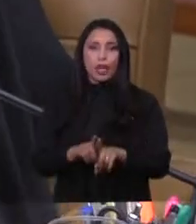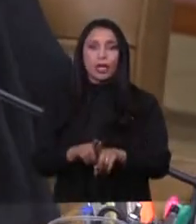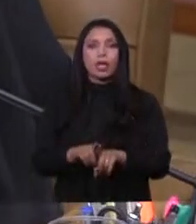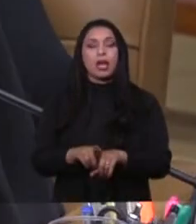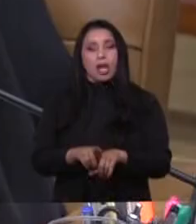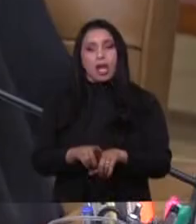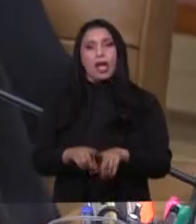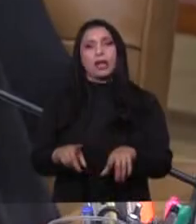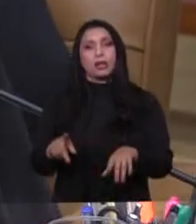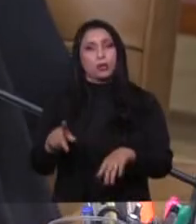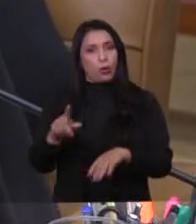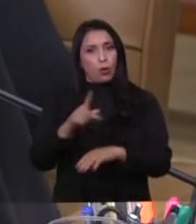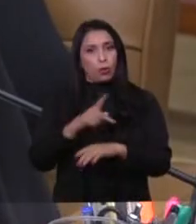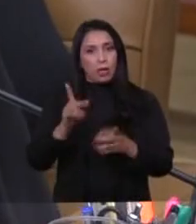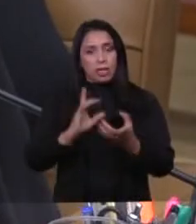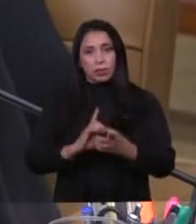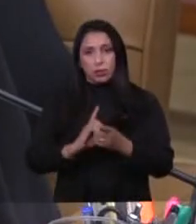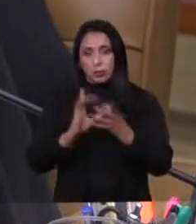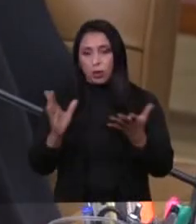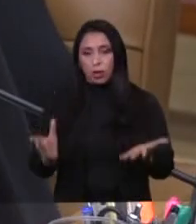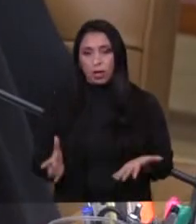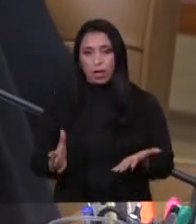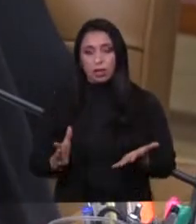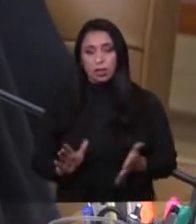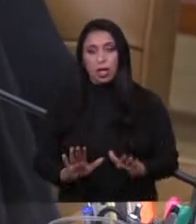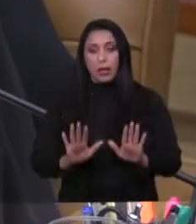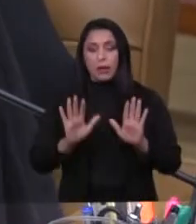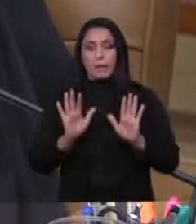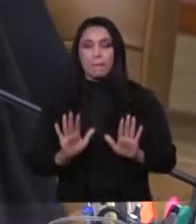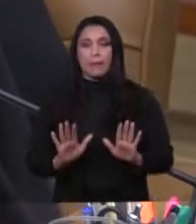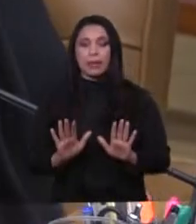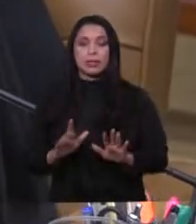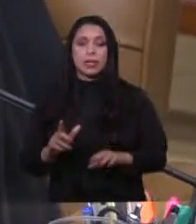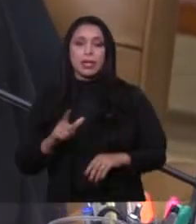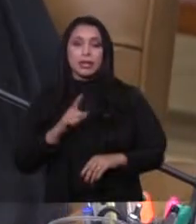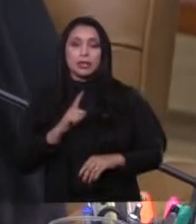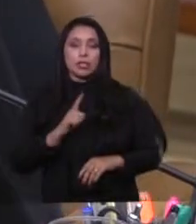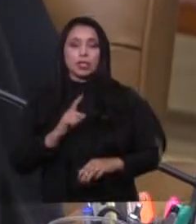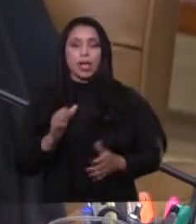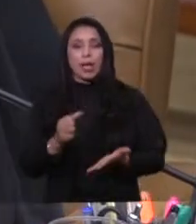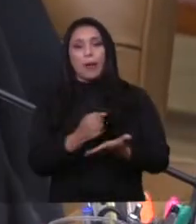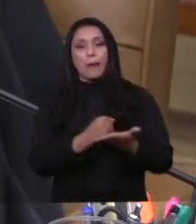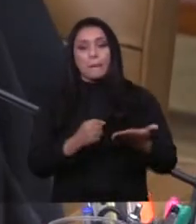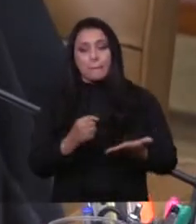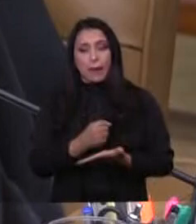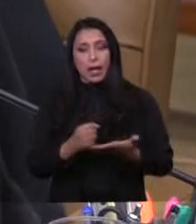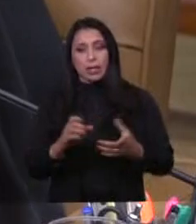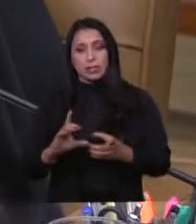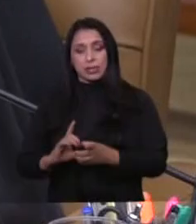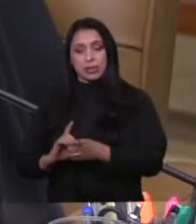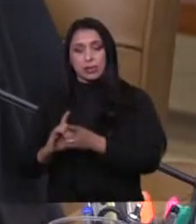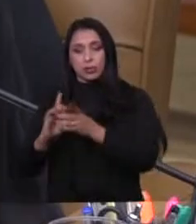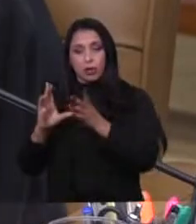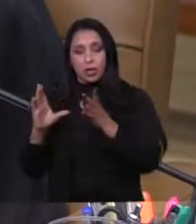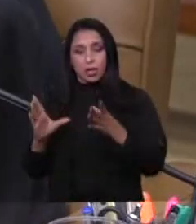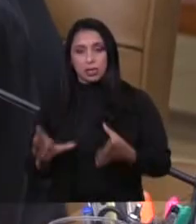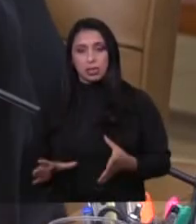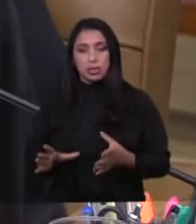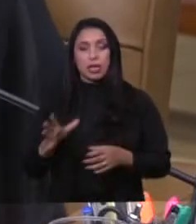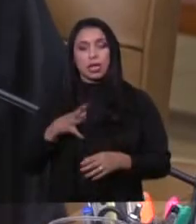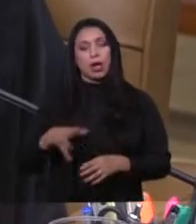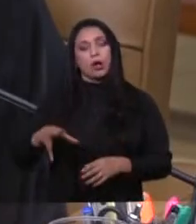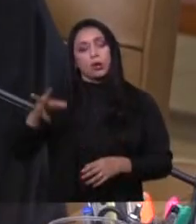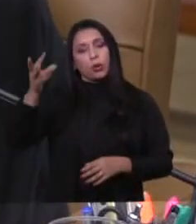toda tentativa de abolição de bases do Estado Democrático de Direito à